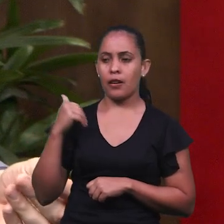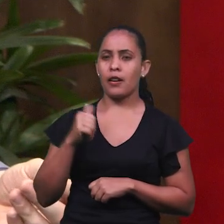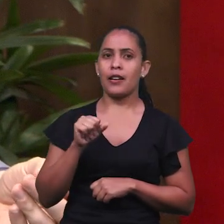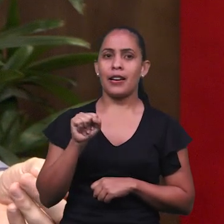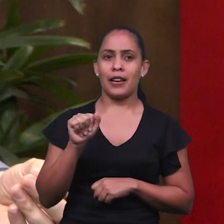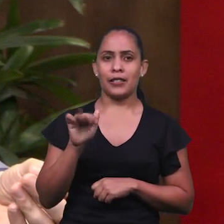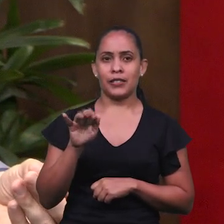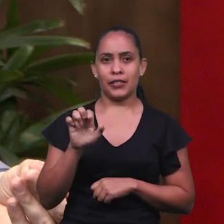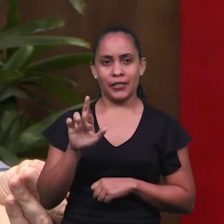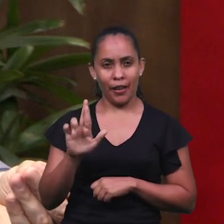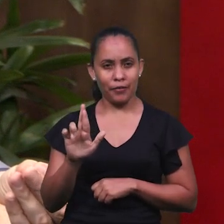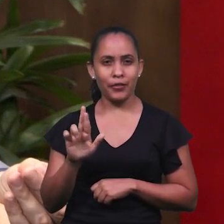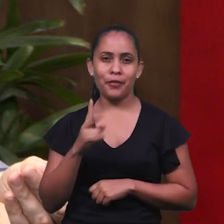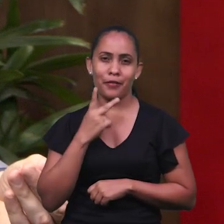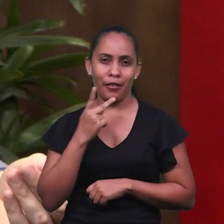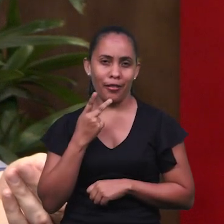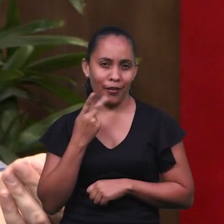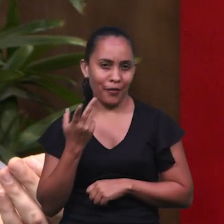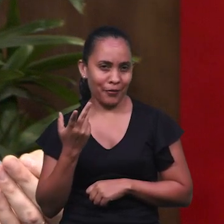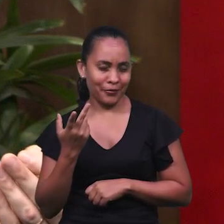Asaf, ele era melancólico.